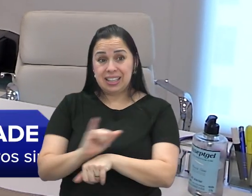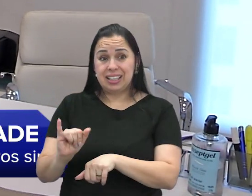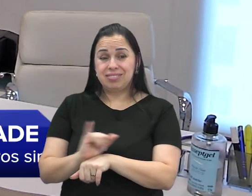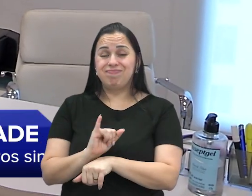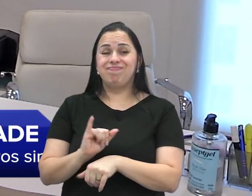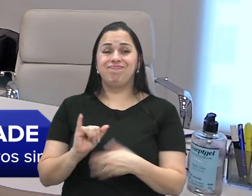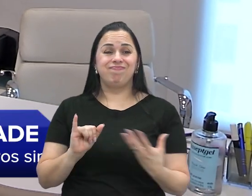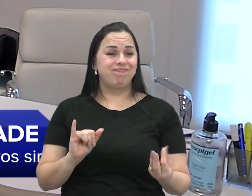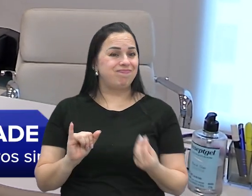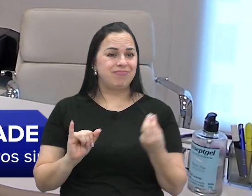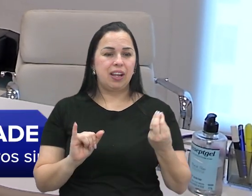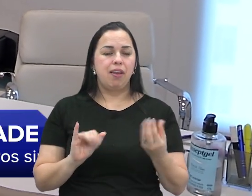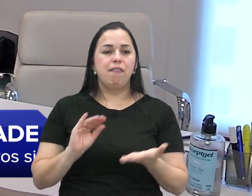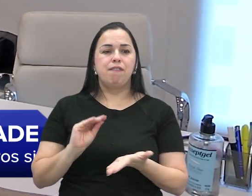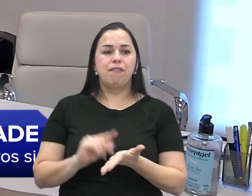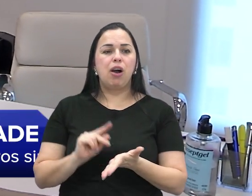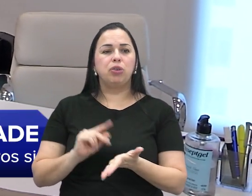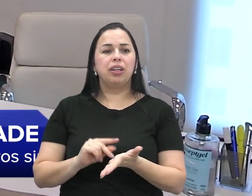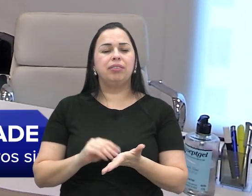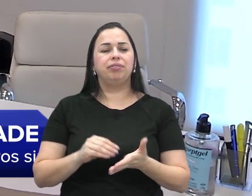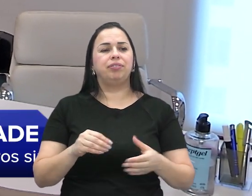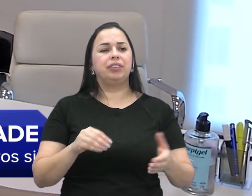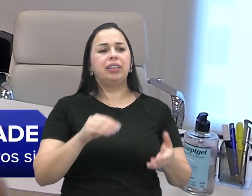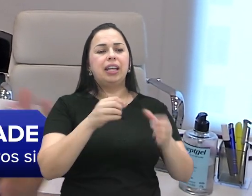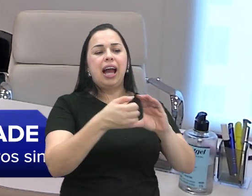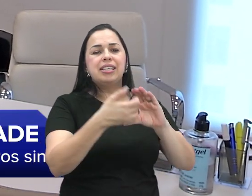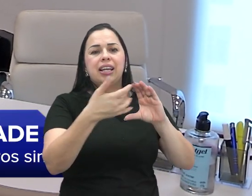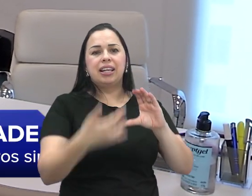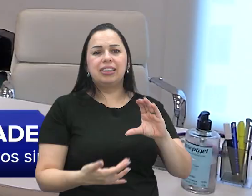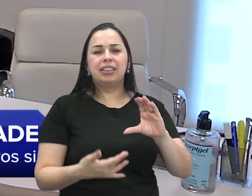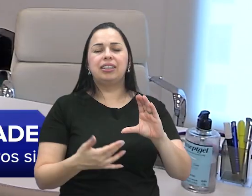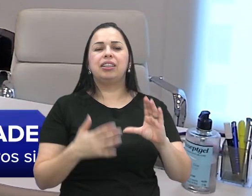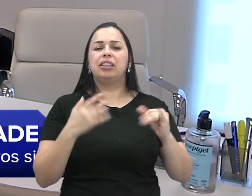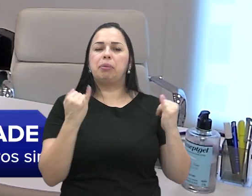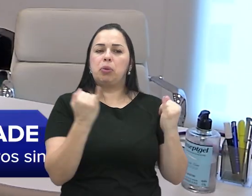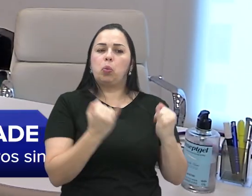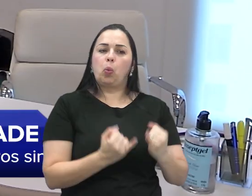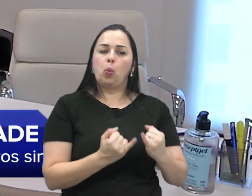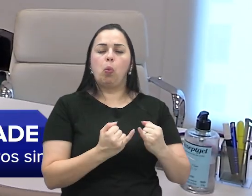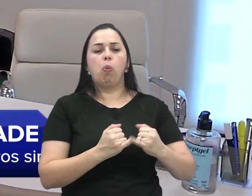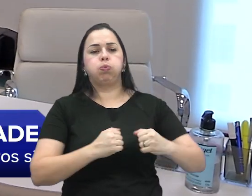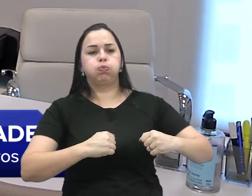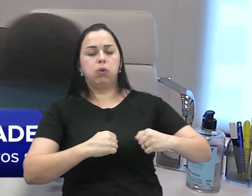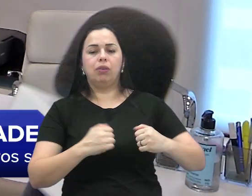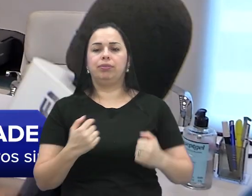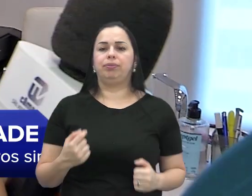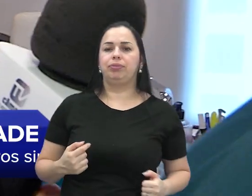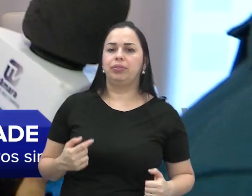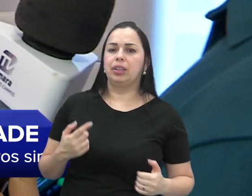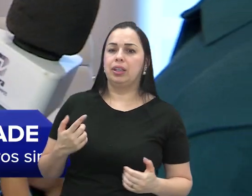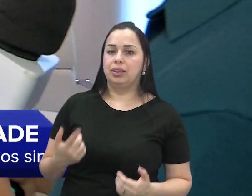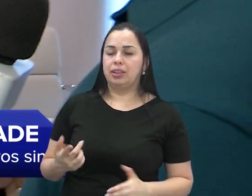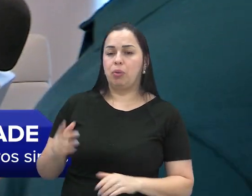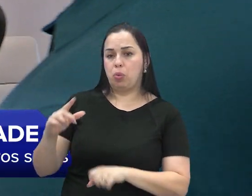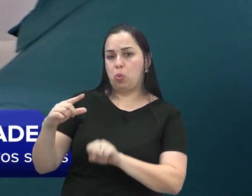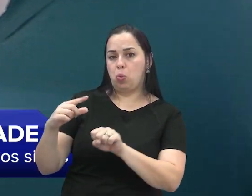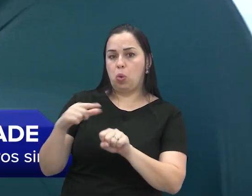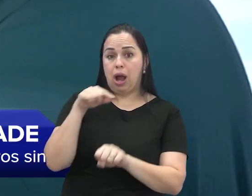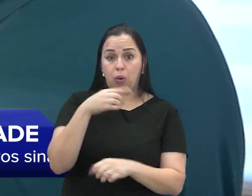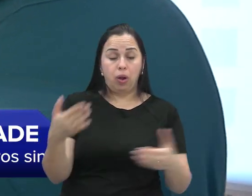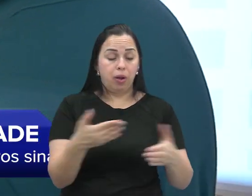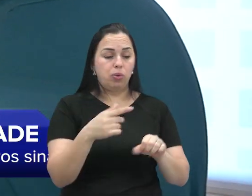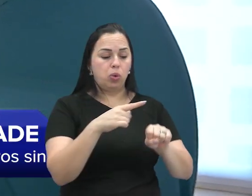é que ele não reflete a composição corporal do indivíduo, não discrimina entre massa magra nem massa gorda. Então, esse artigo ele